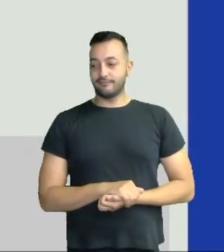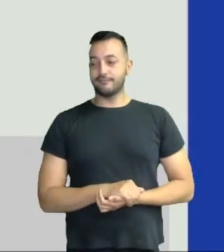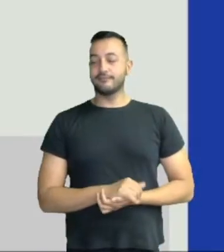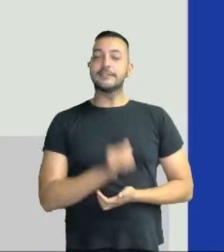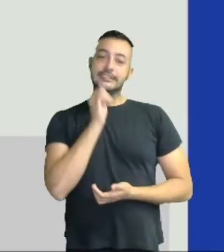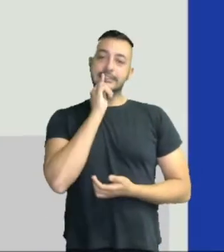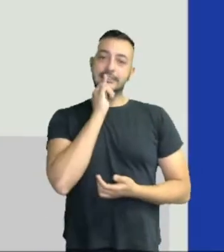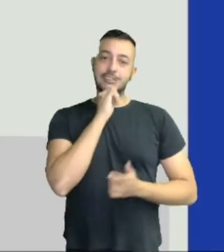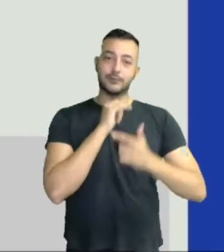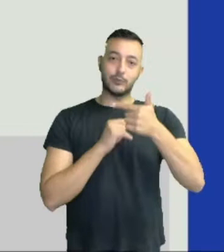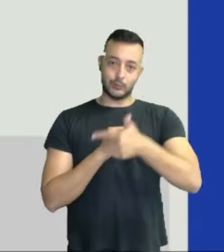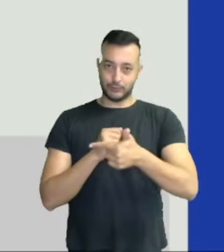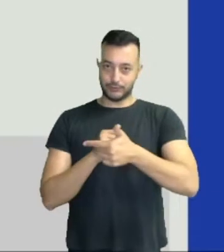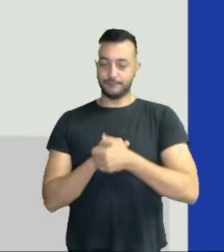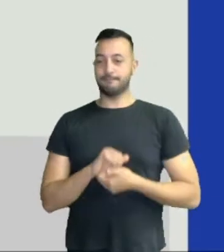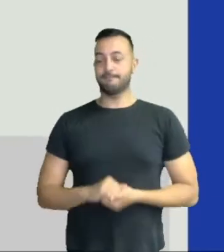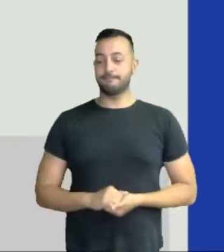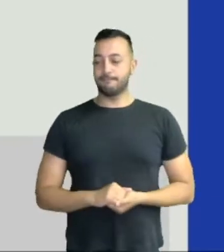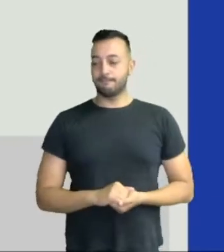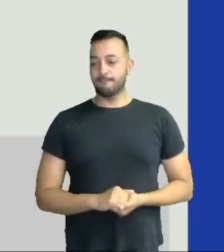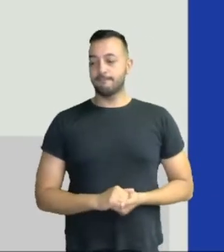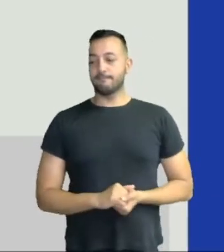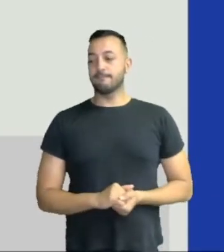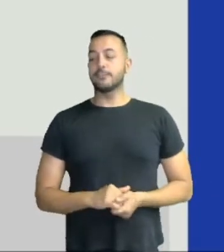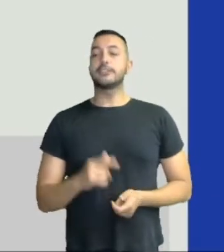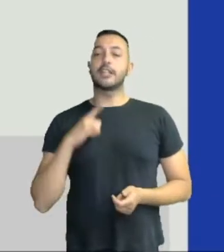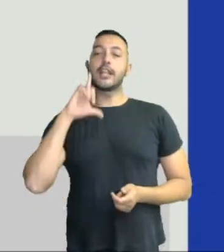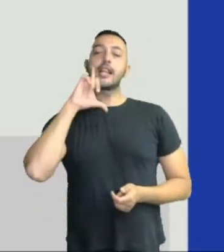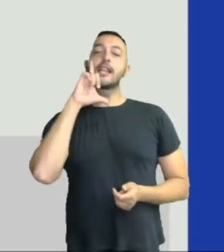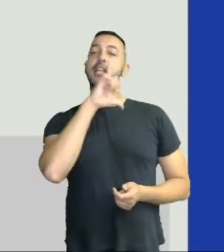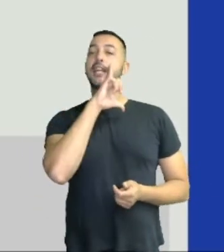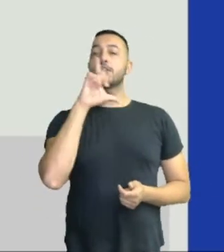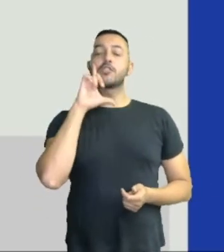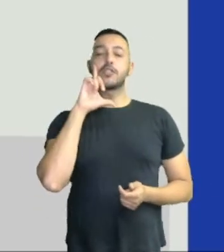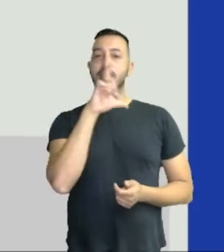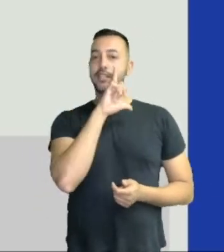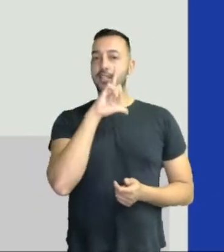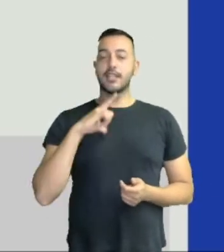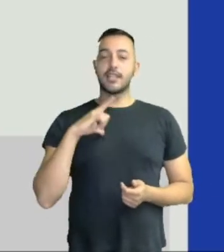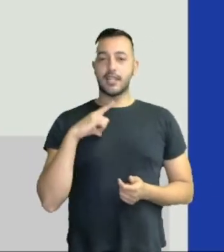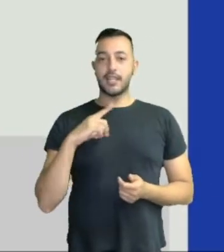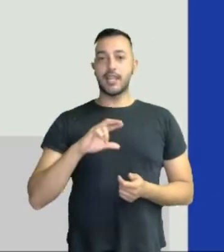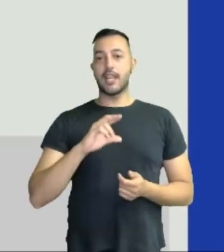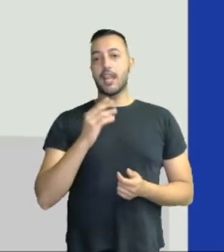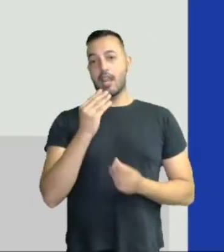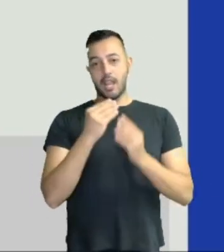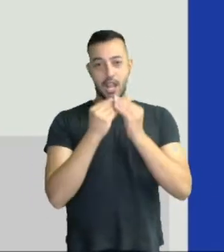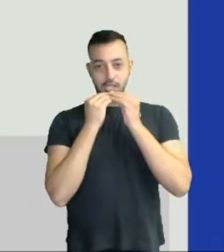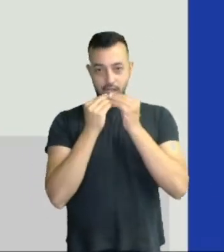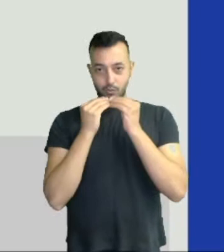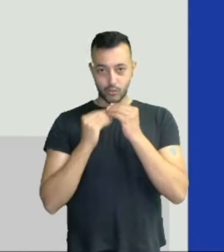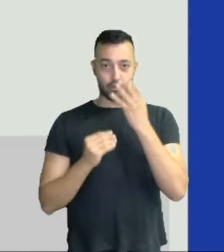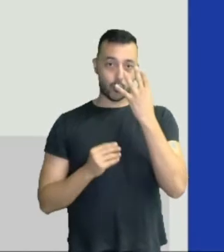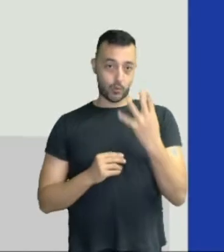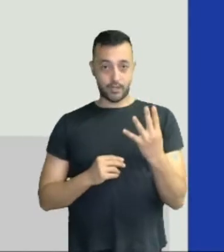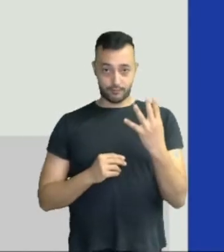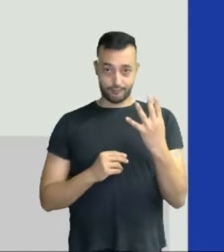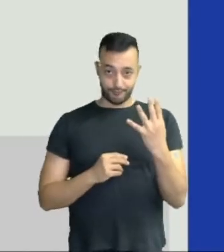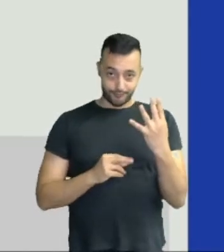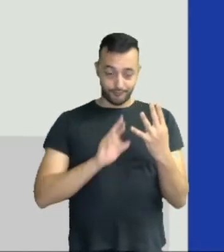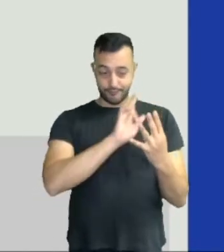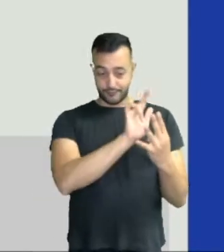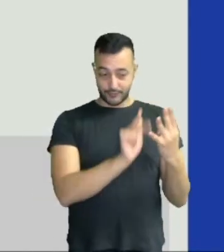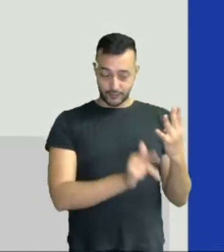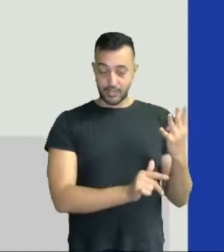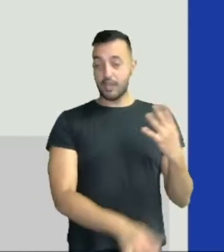No exemplo 2, nós temos o seguinte. Em uma lanchonete existem 4 tipos de sanduíche, 3 tipos de